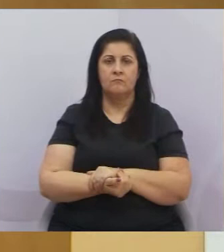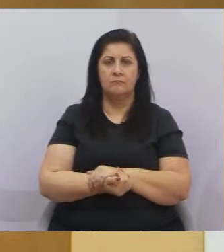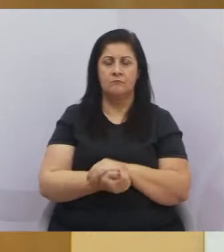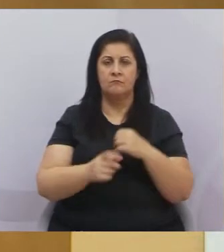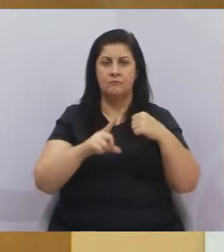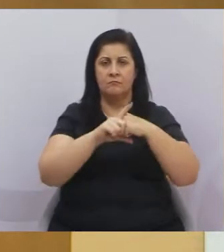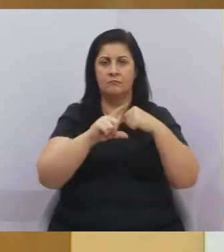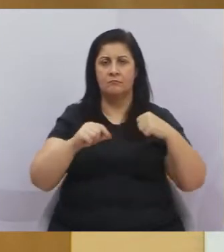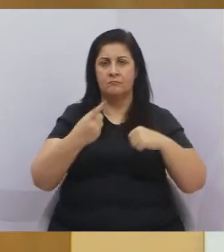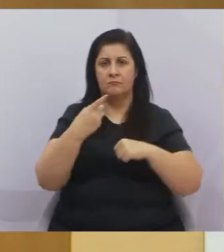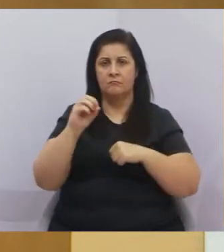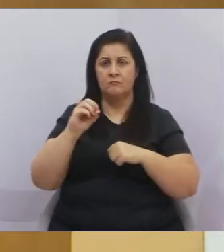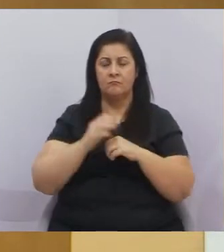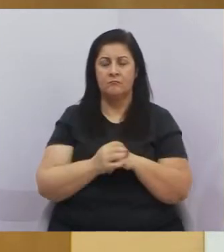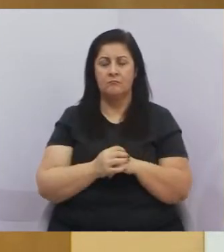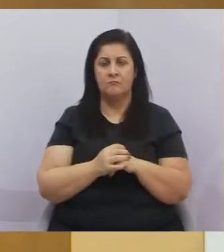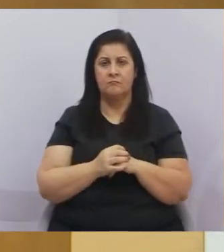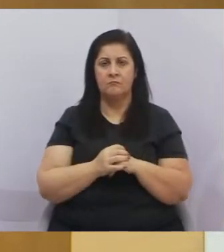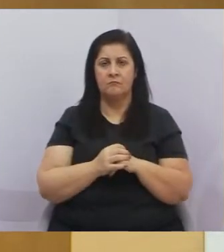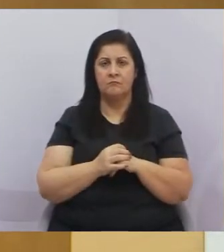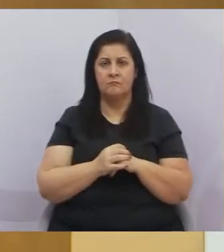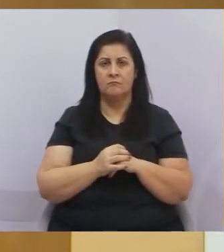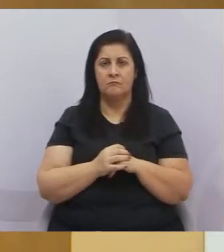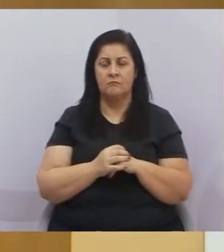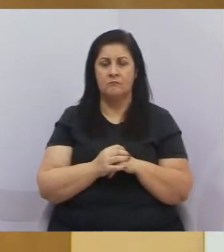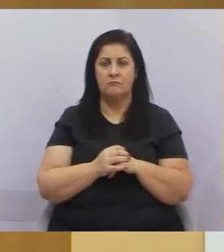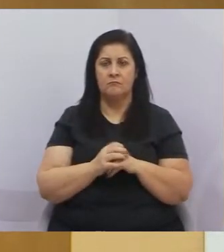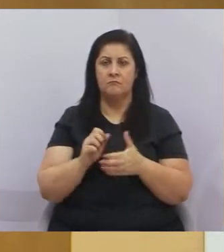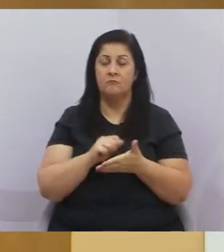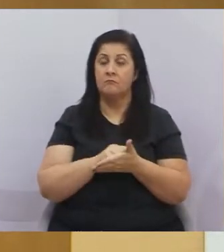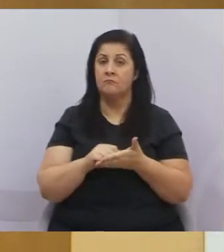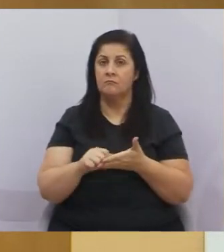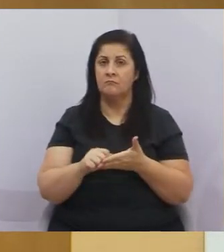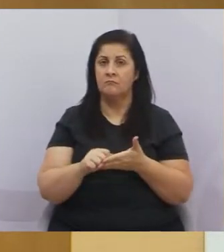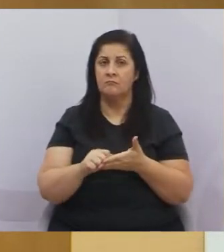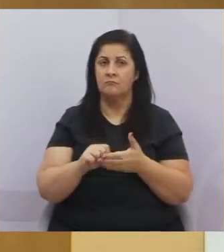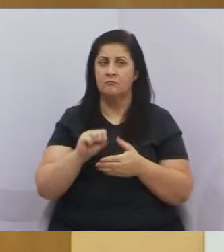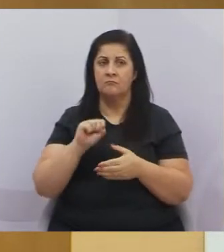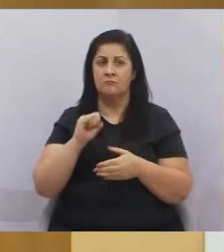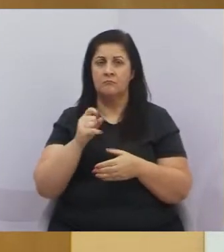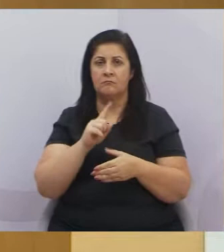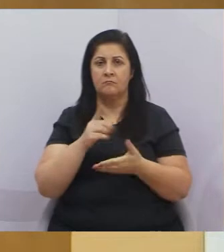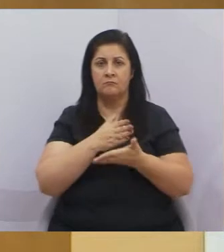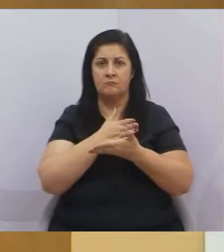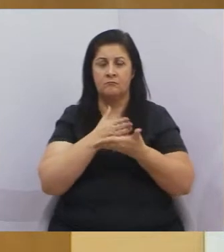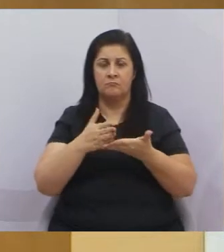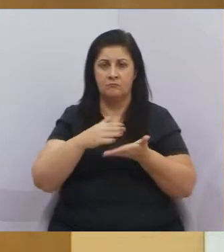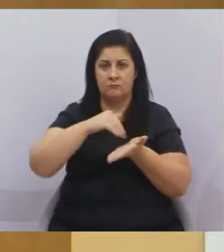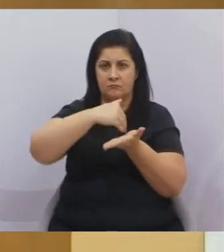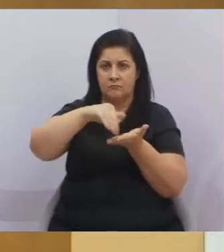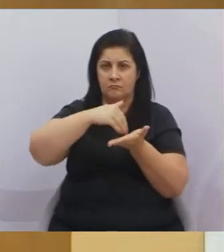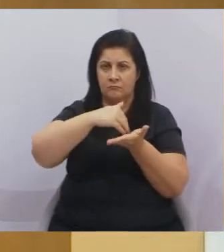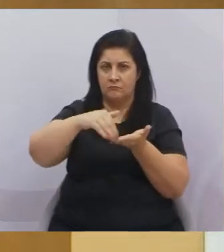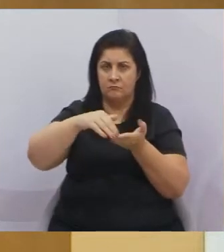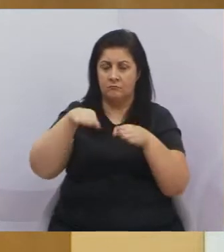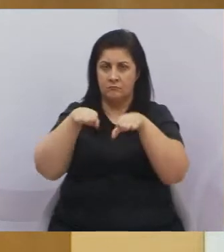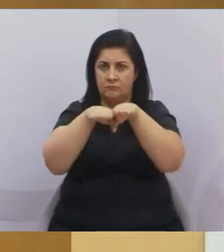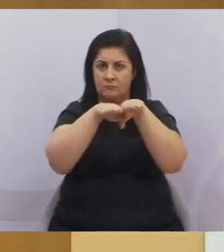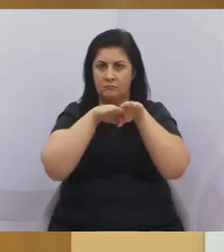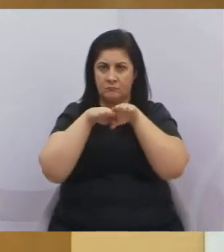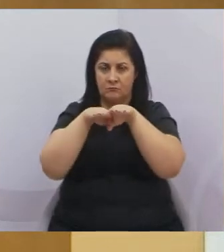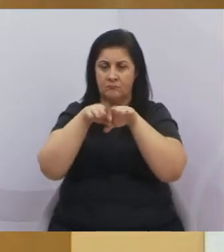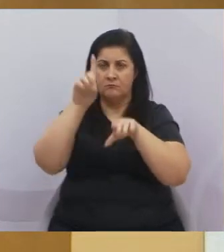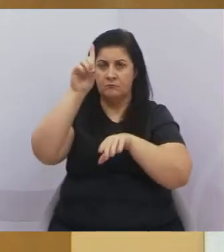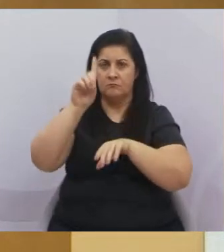Artigo 10. Fica estabelecido que, enquanto não estar em vigor a Secretaria Extraordinária de Igualdade e Direitos Humanos,